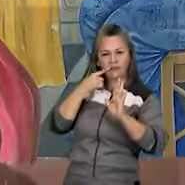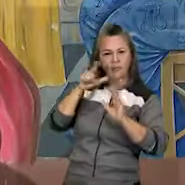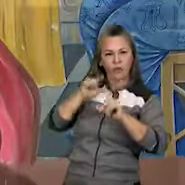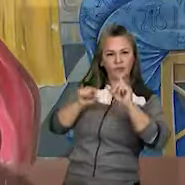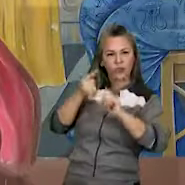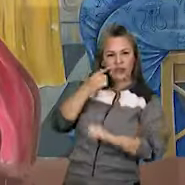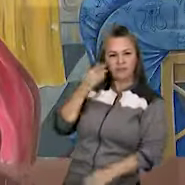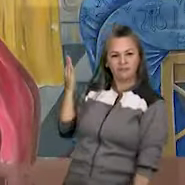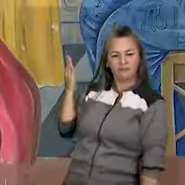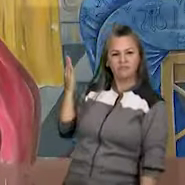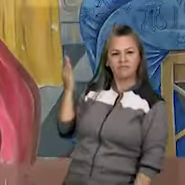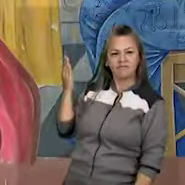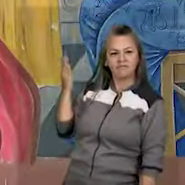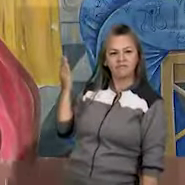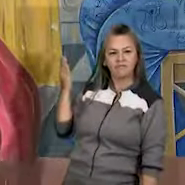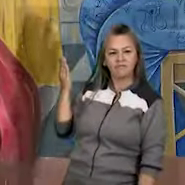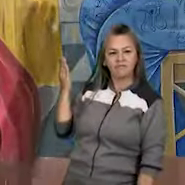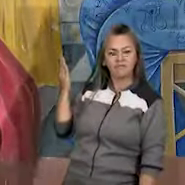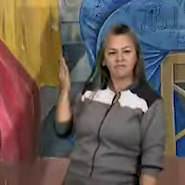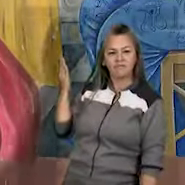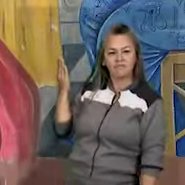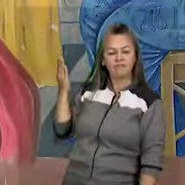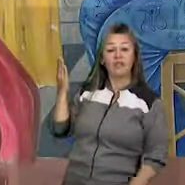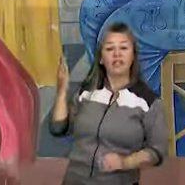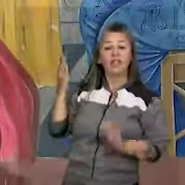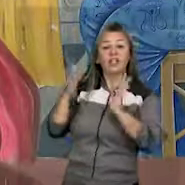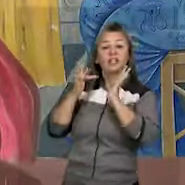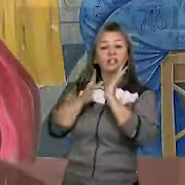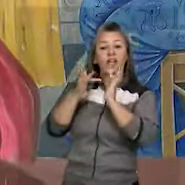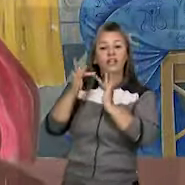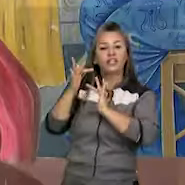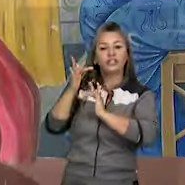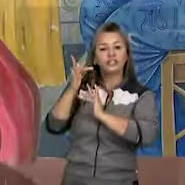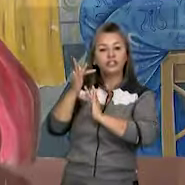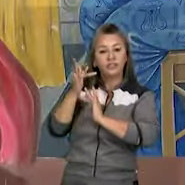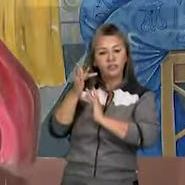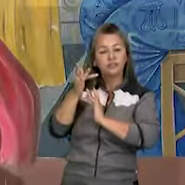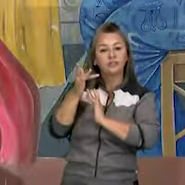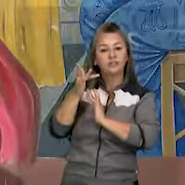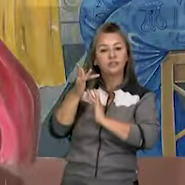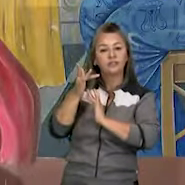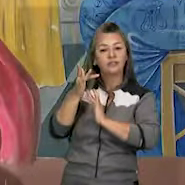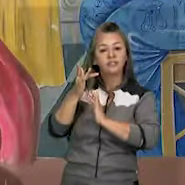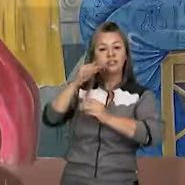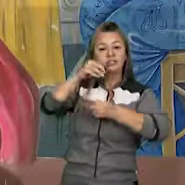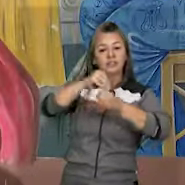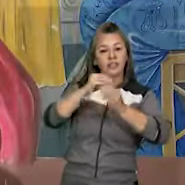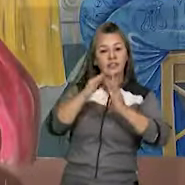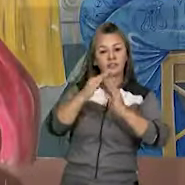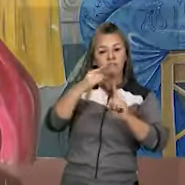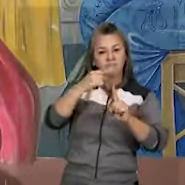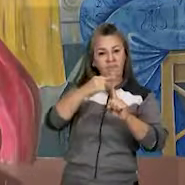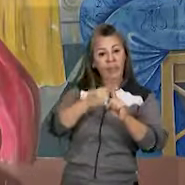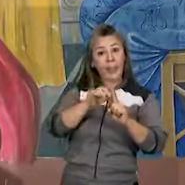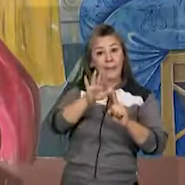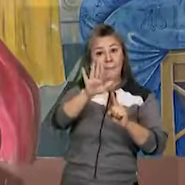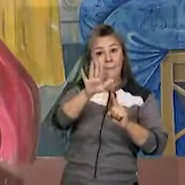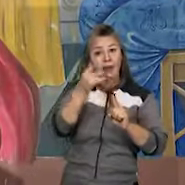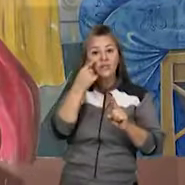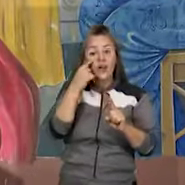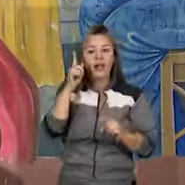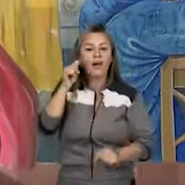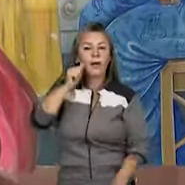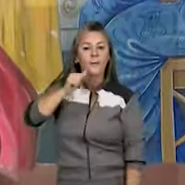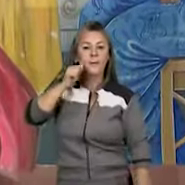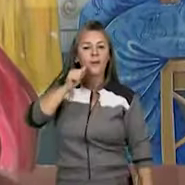mas que, né, nós temos a representação de uma mulher negra, né, que dentro da história das mulheres